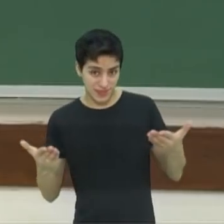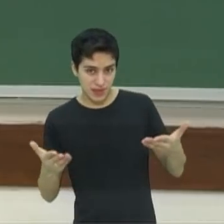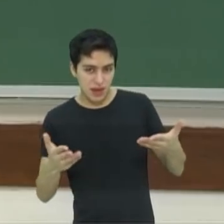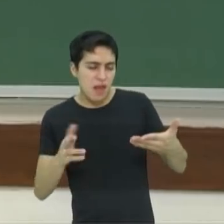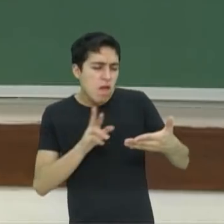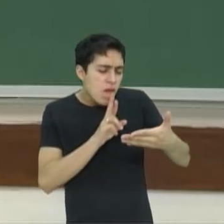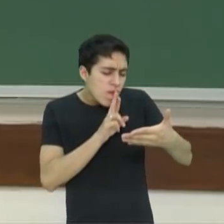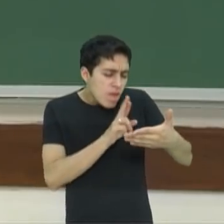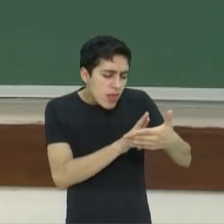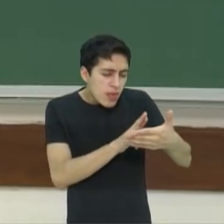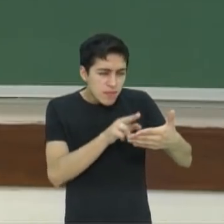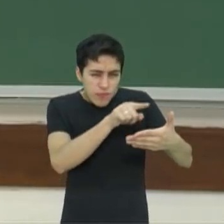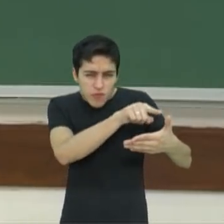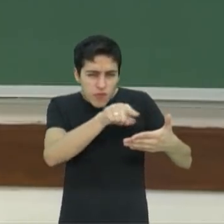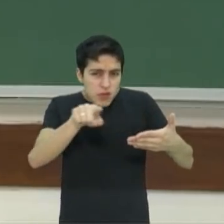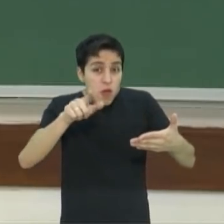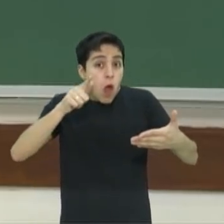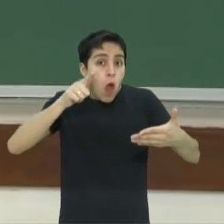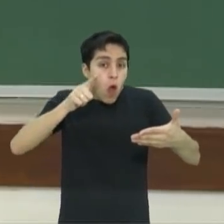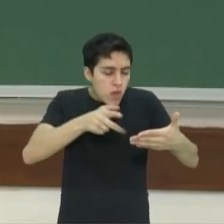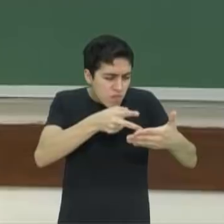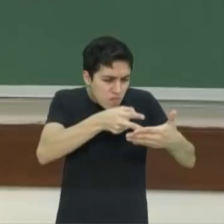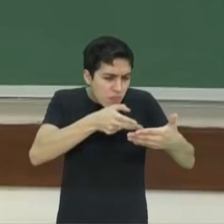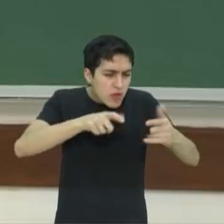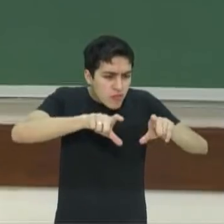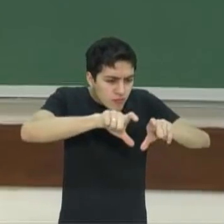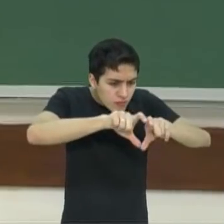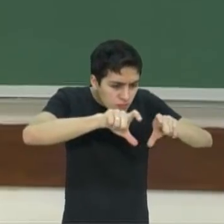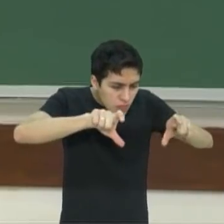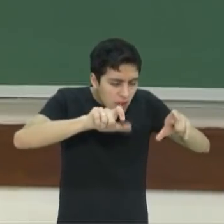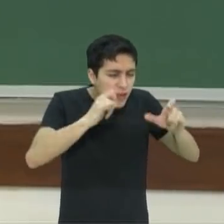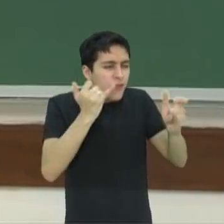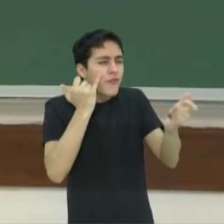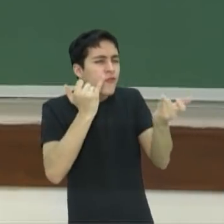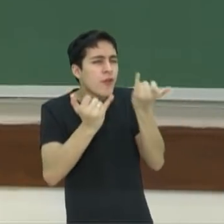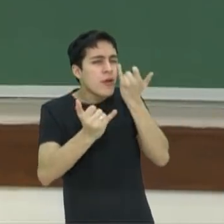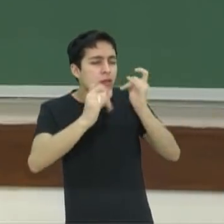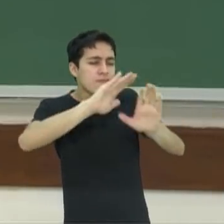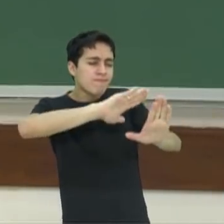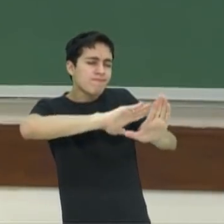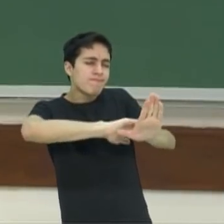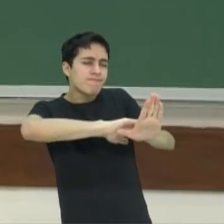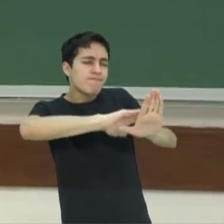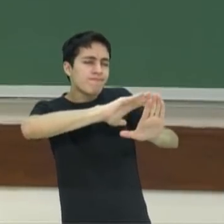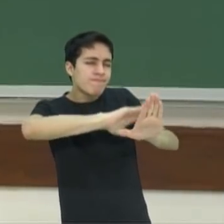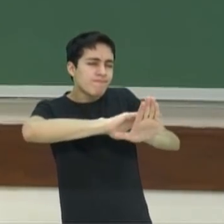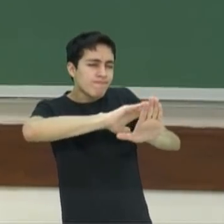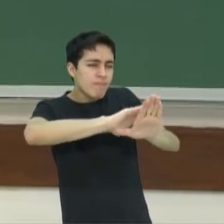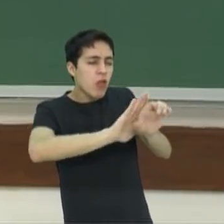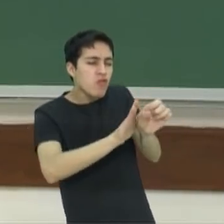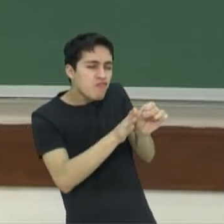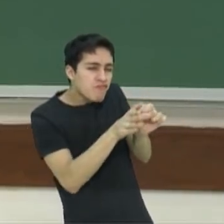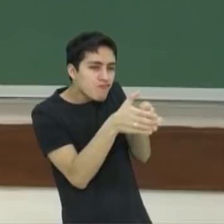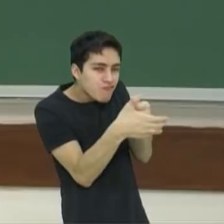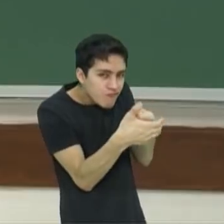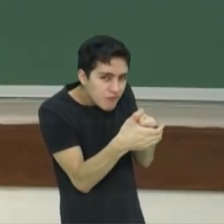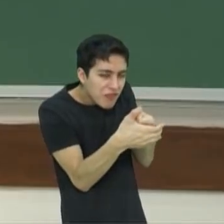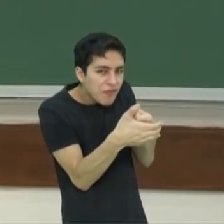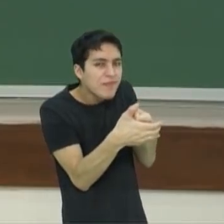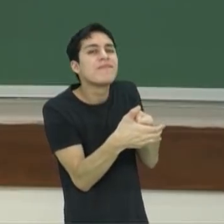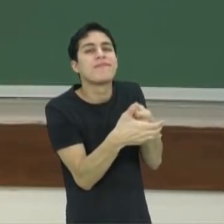Respondeu, conseguiu perceber, né, nesse trecho que tem uma informação oculta, subentendida? Veja a nossa possibilidade.